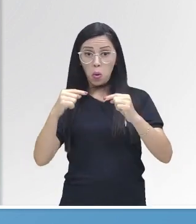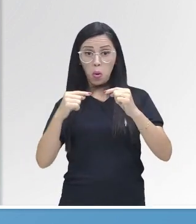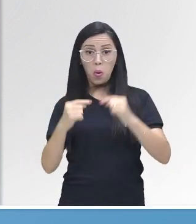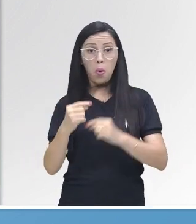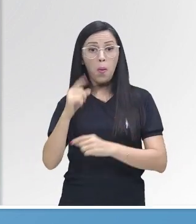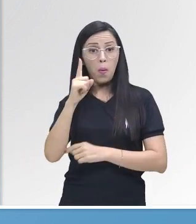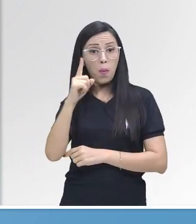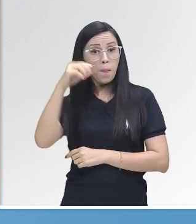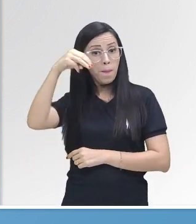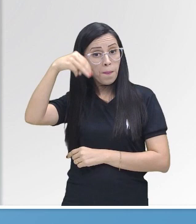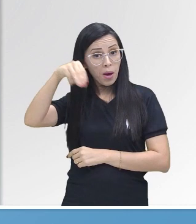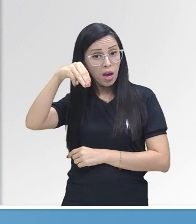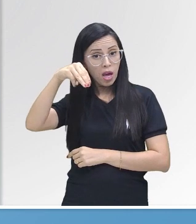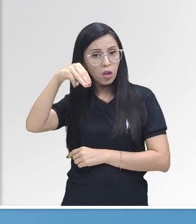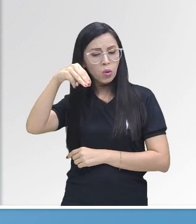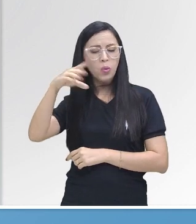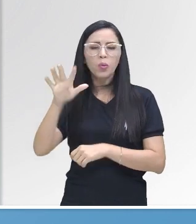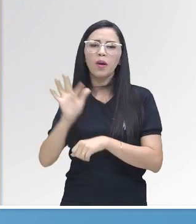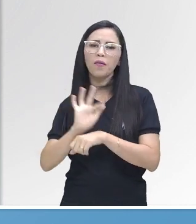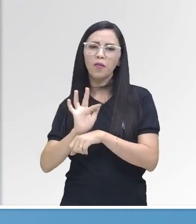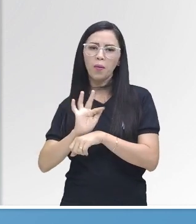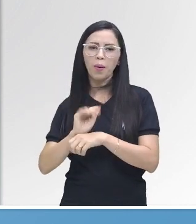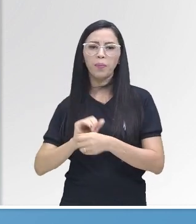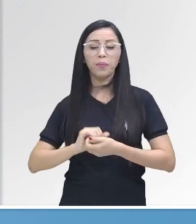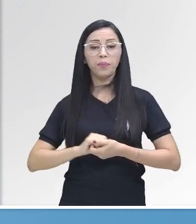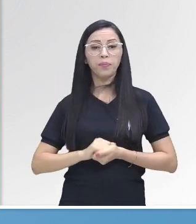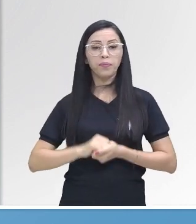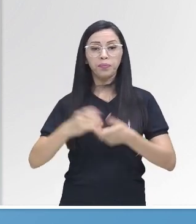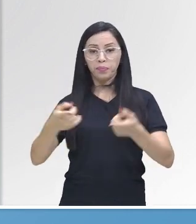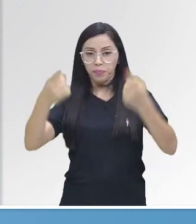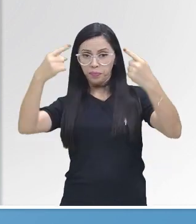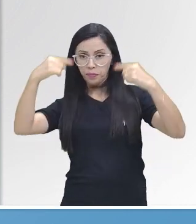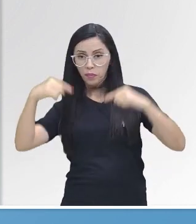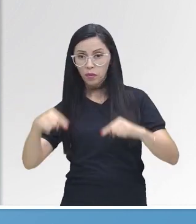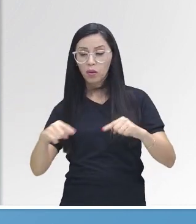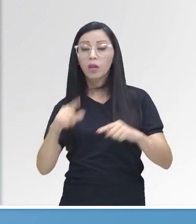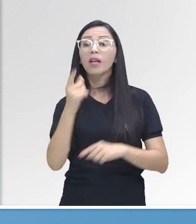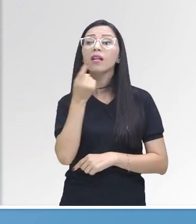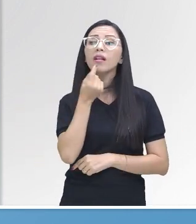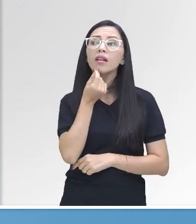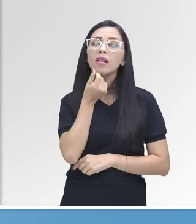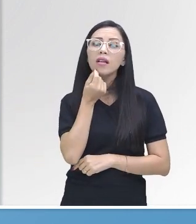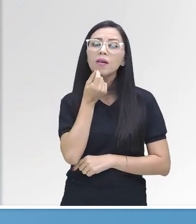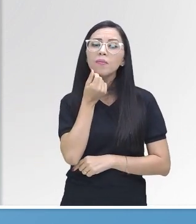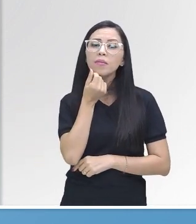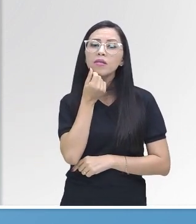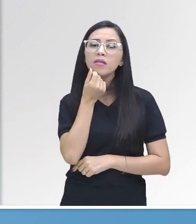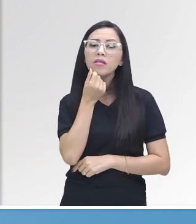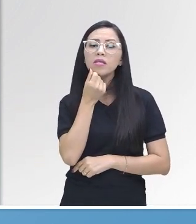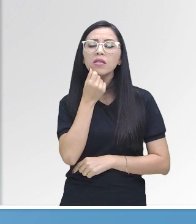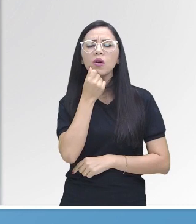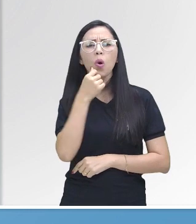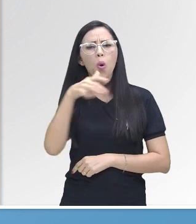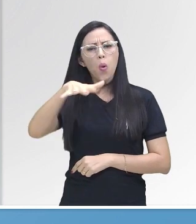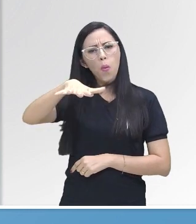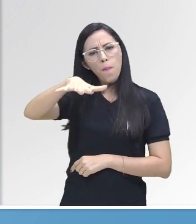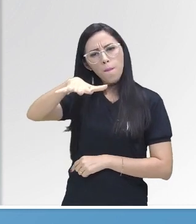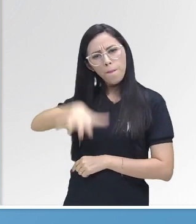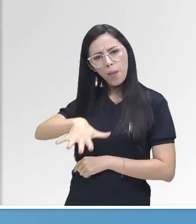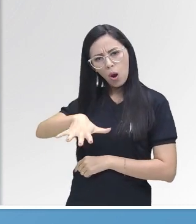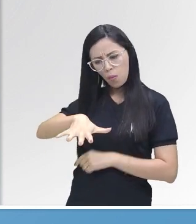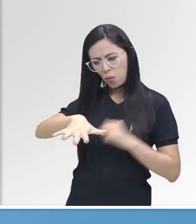metro é padronizado. Vamos para o lápis. Um palmo. Um palmo, o